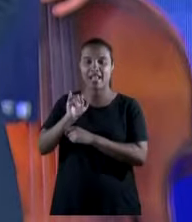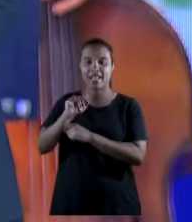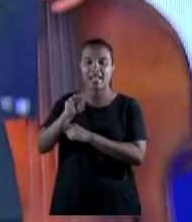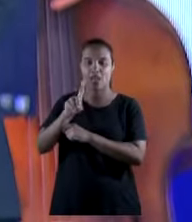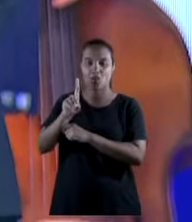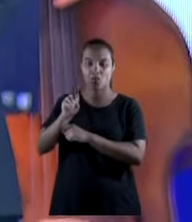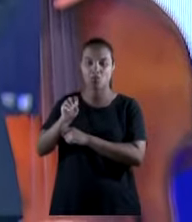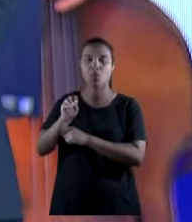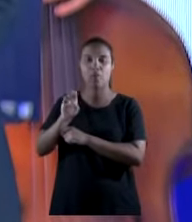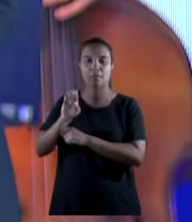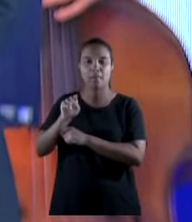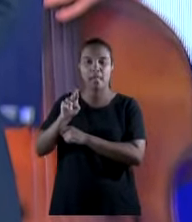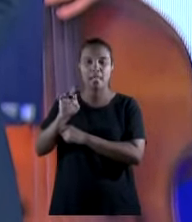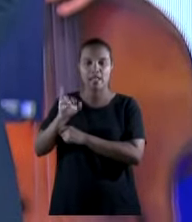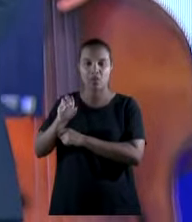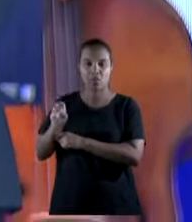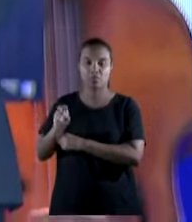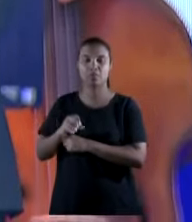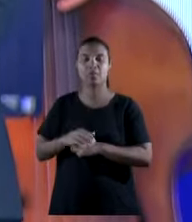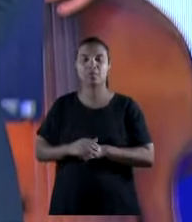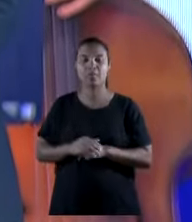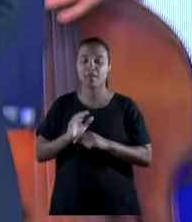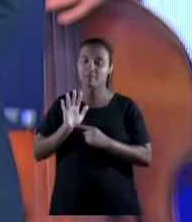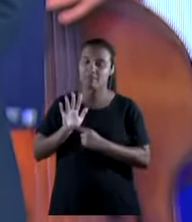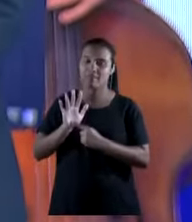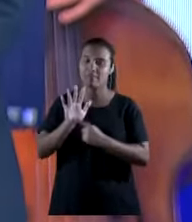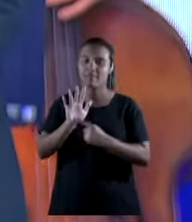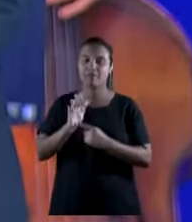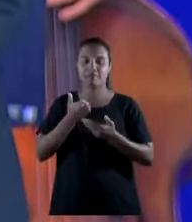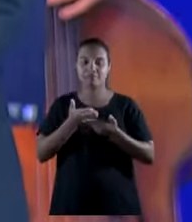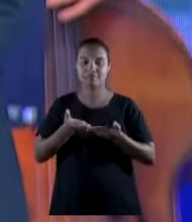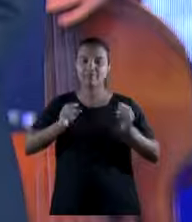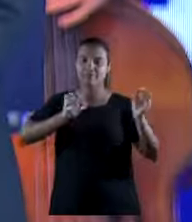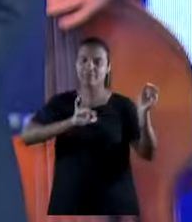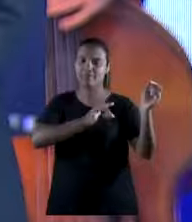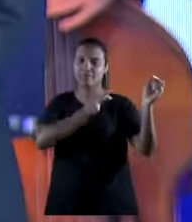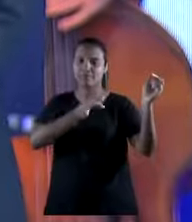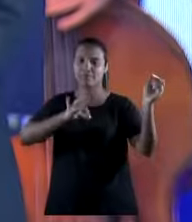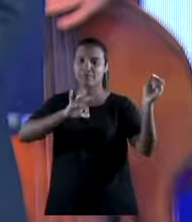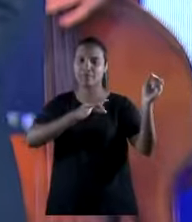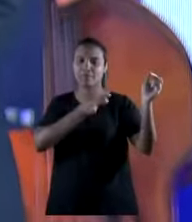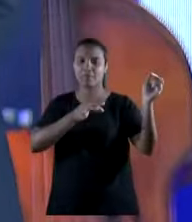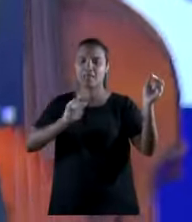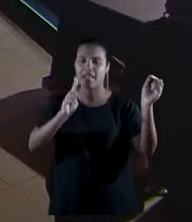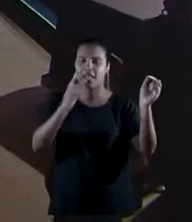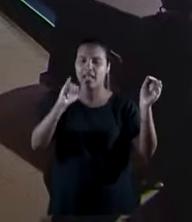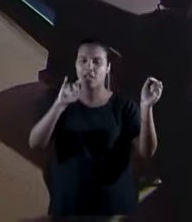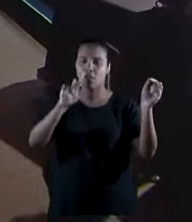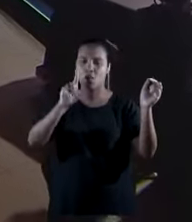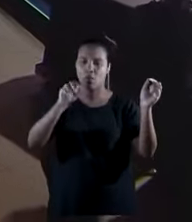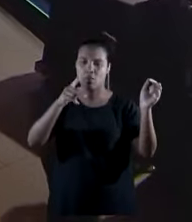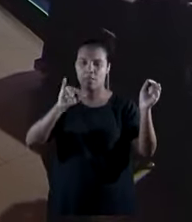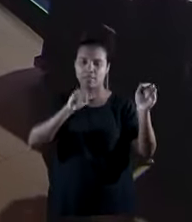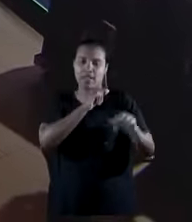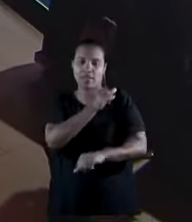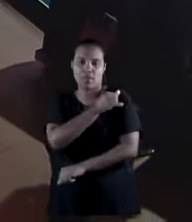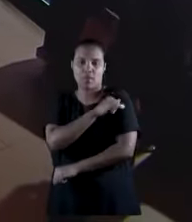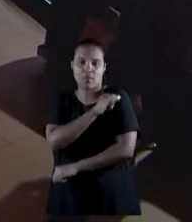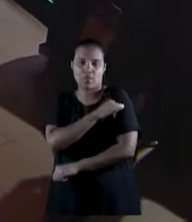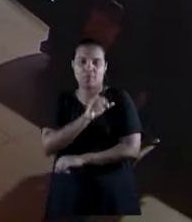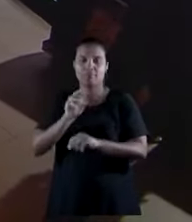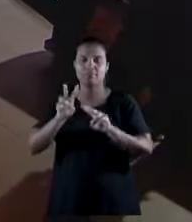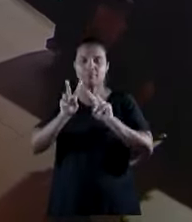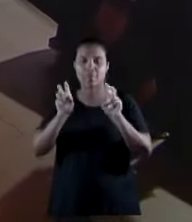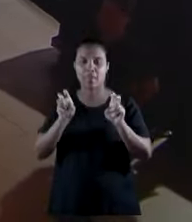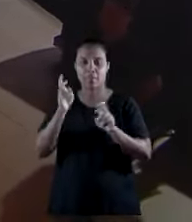Bastos, vamos acompanhar agora a apresentação da Orquestra Sinfônica de Heliópolis. Eles irão executar a música tema